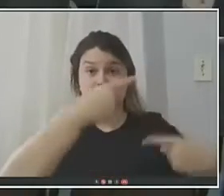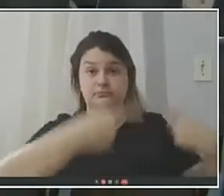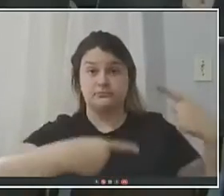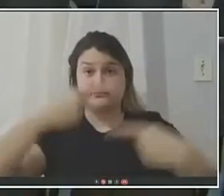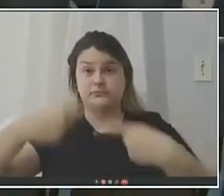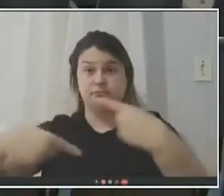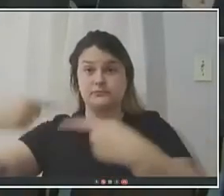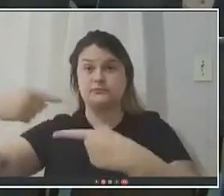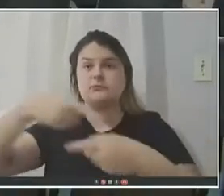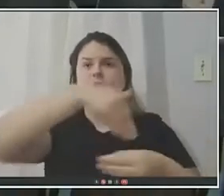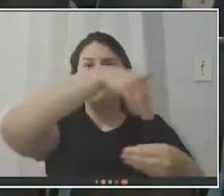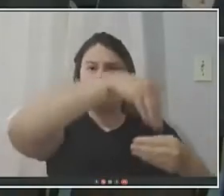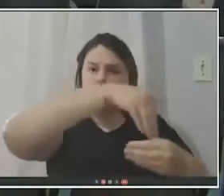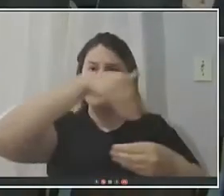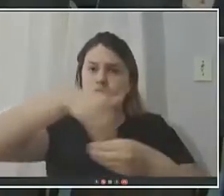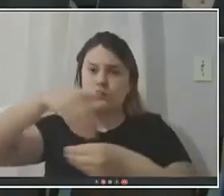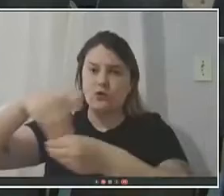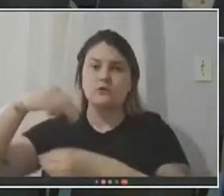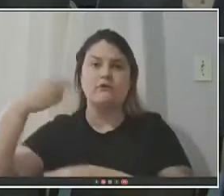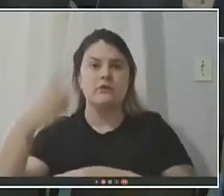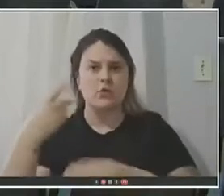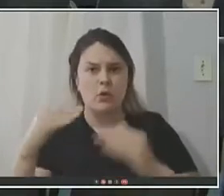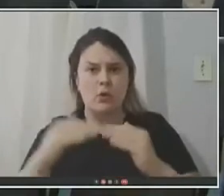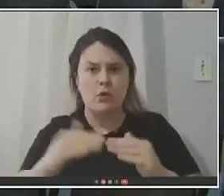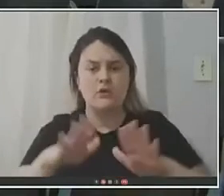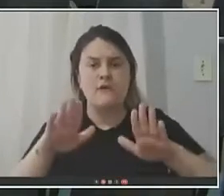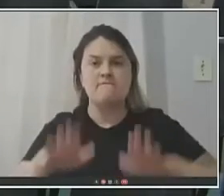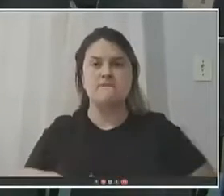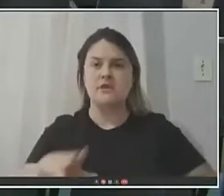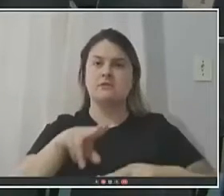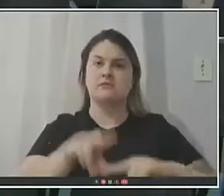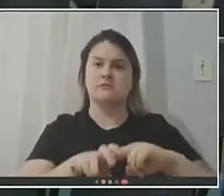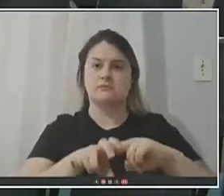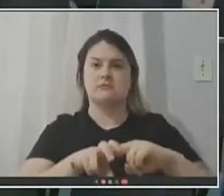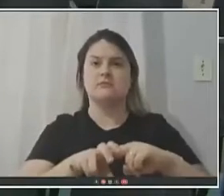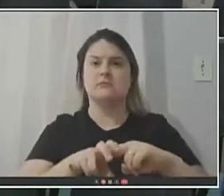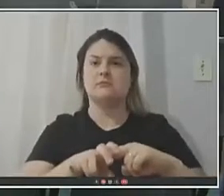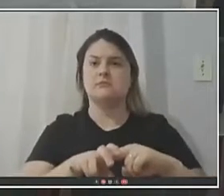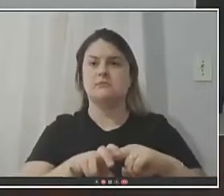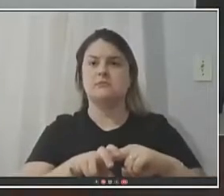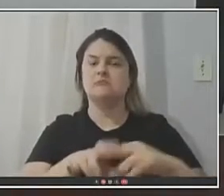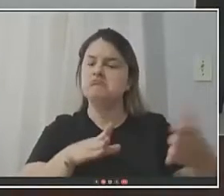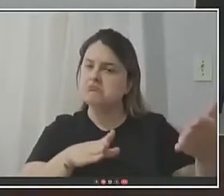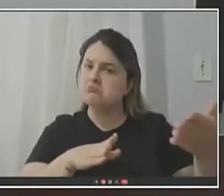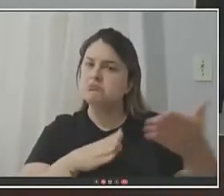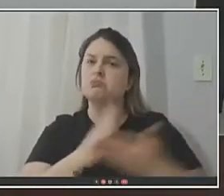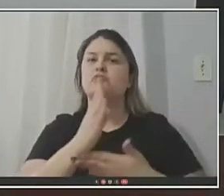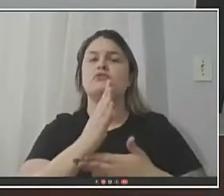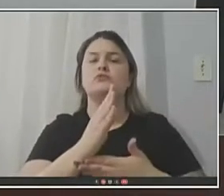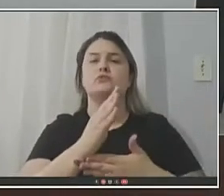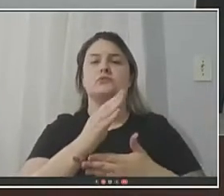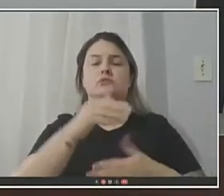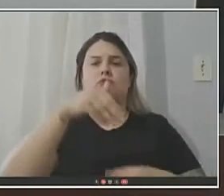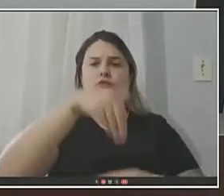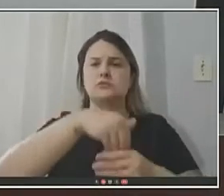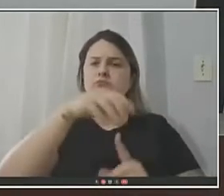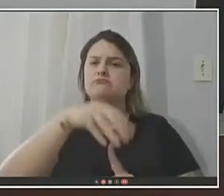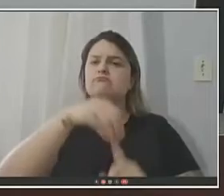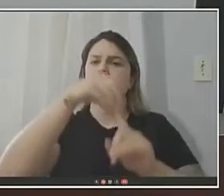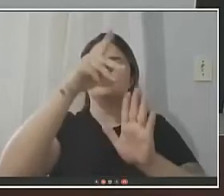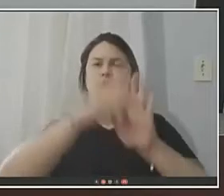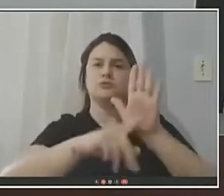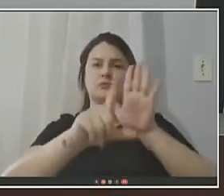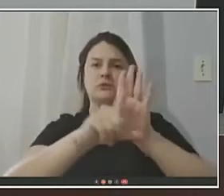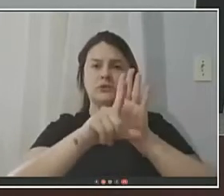Em votação, senhores vereadores que aprovam, permaneçam como estão. Então, aprovado em votação única o projeto de lei